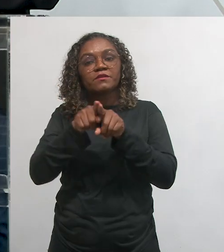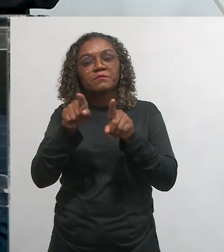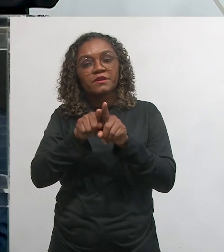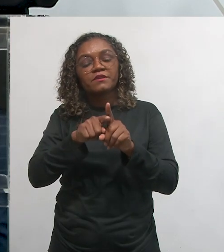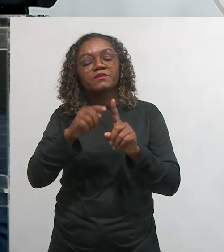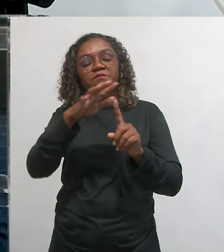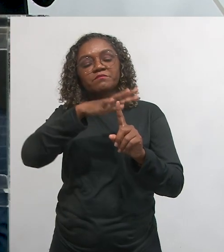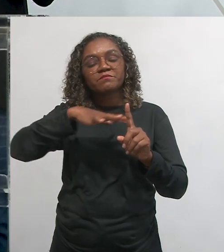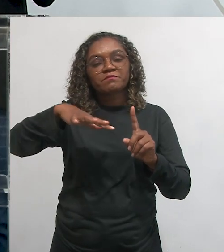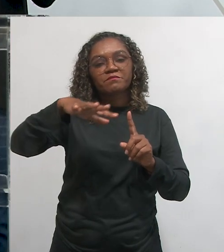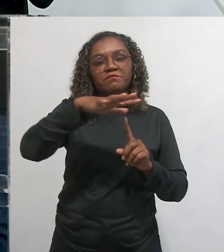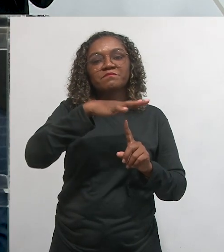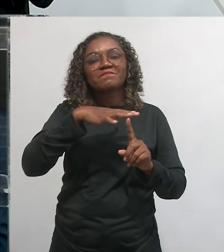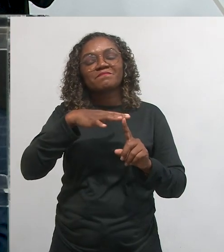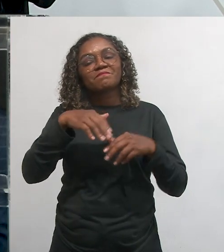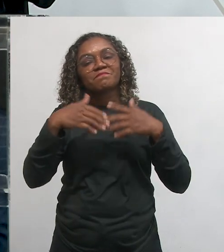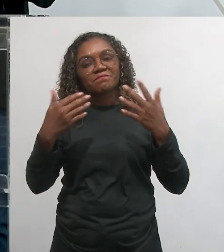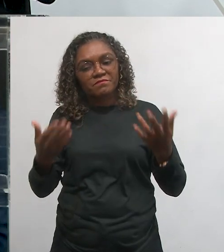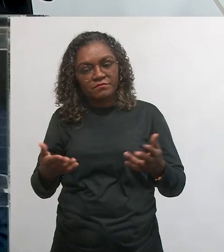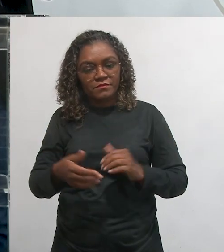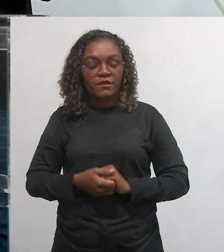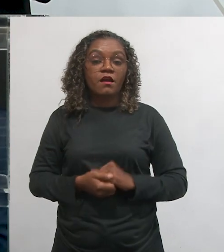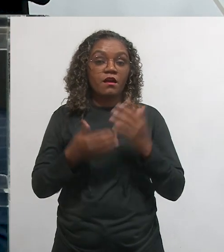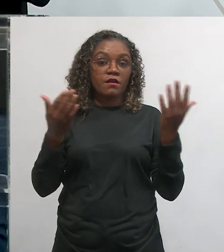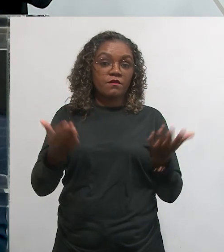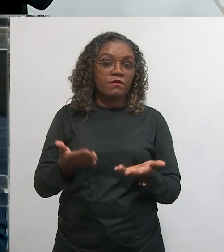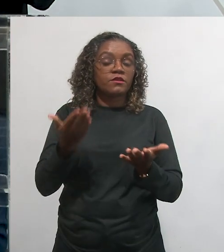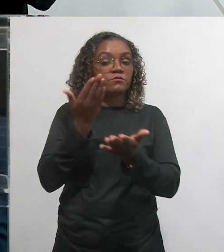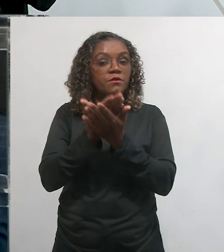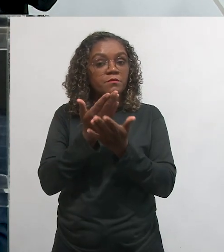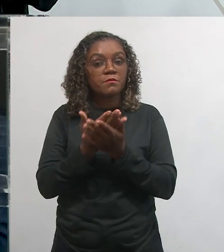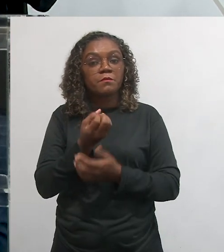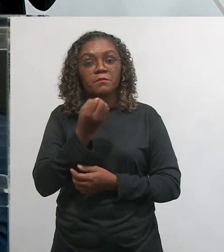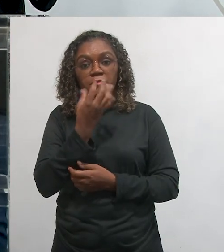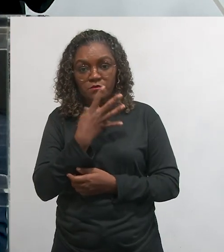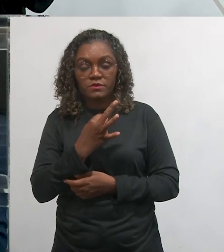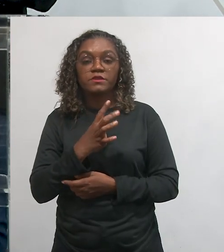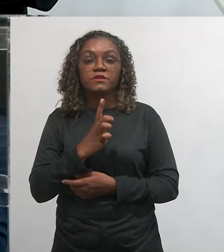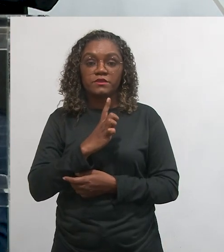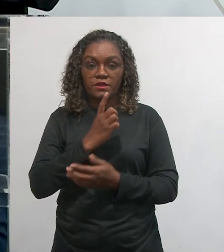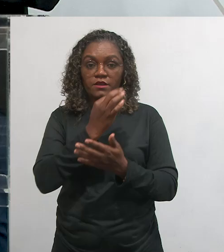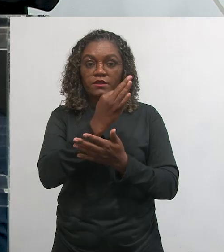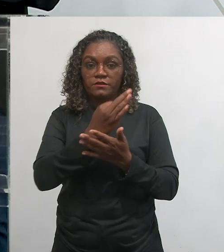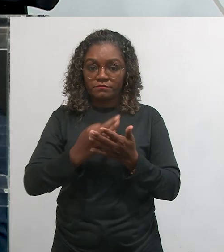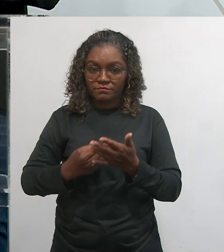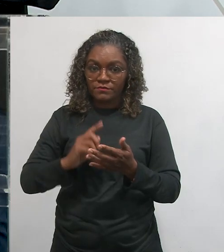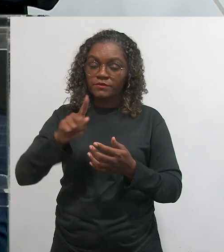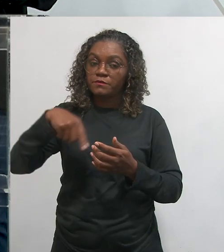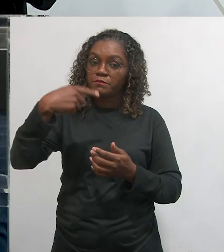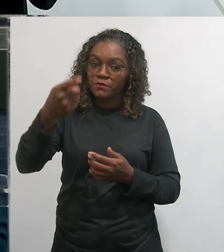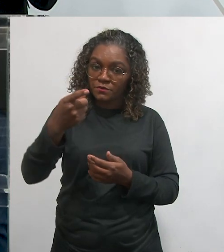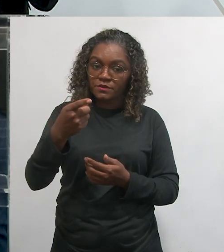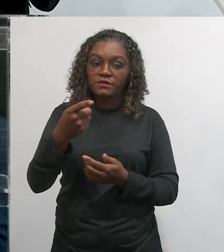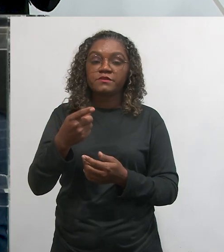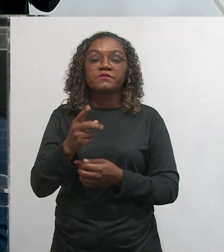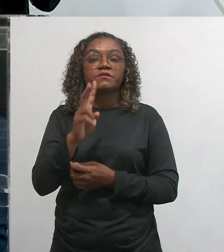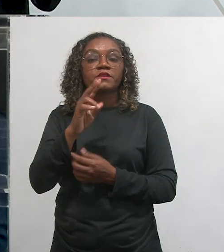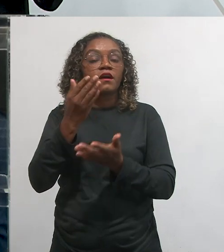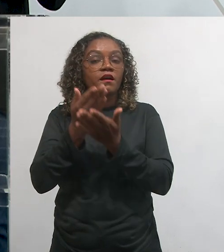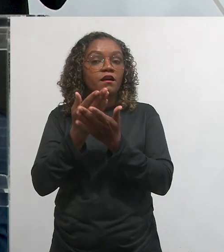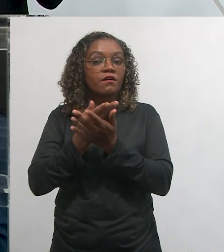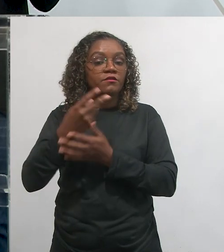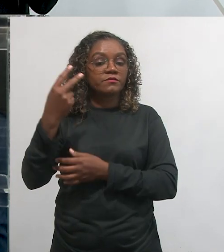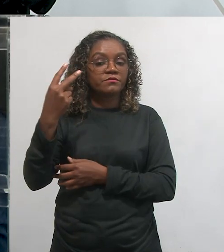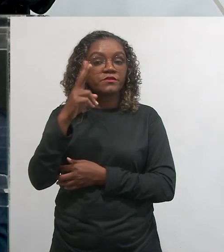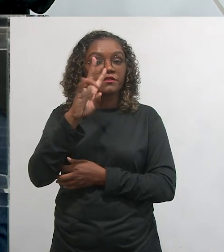moralidade. Desejo que vocês façam bons estudos lá dos textos que eu deixei para vocês e vamos,